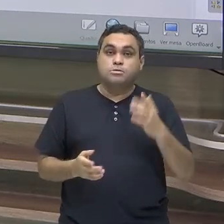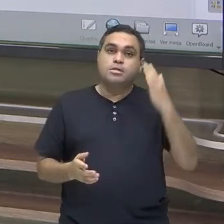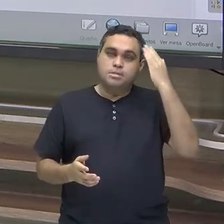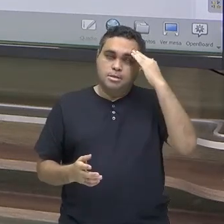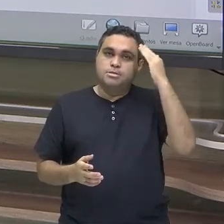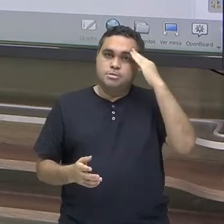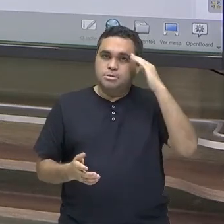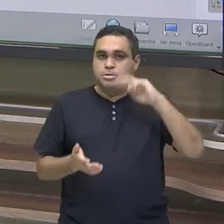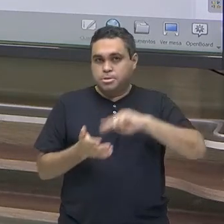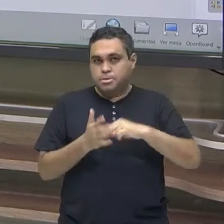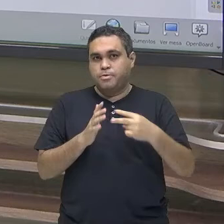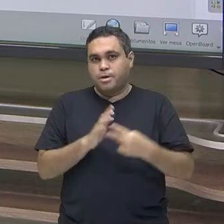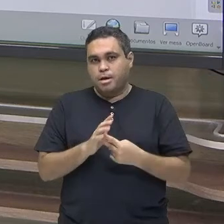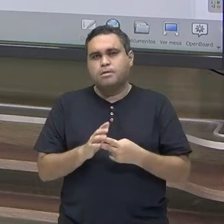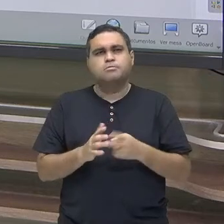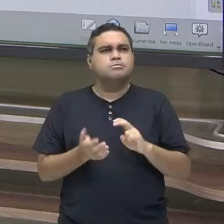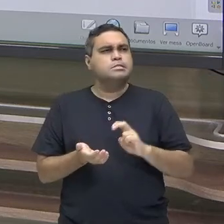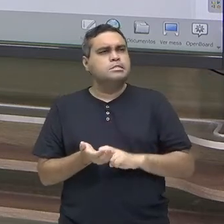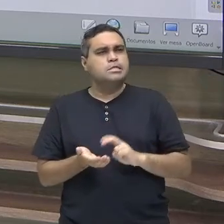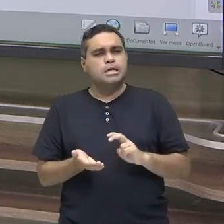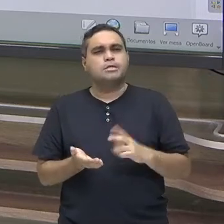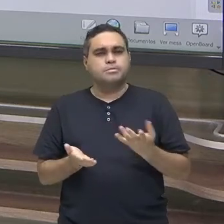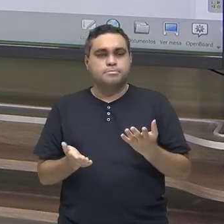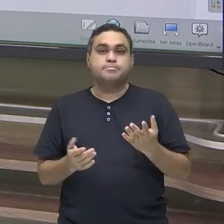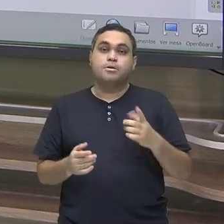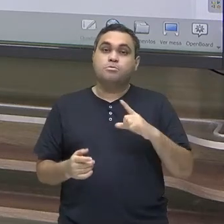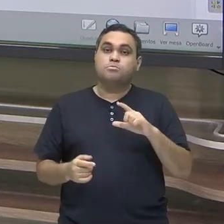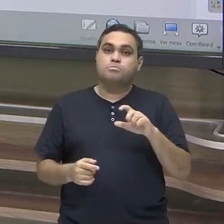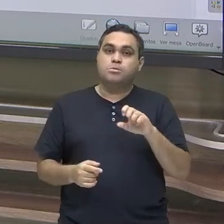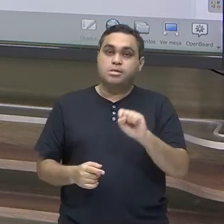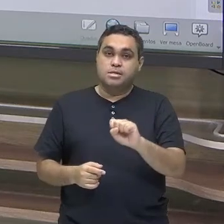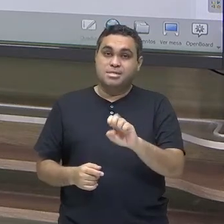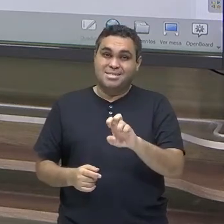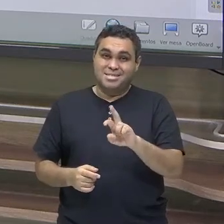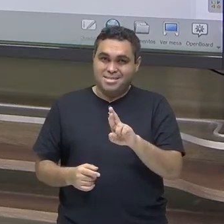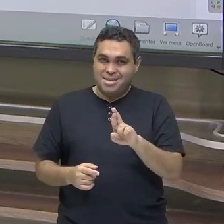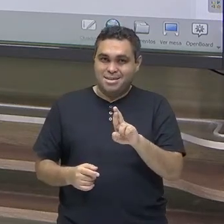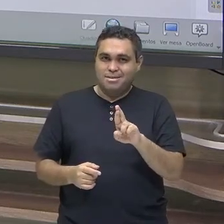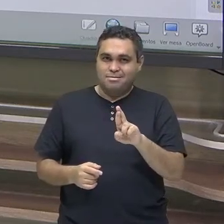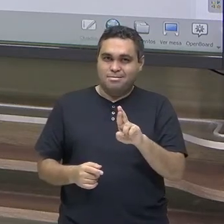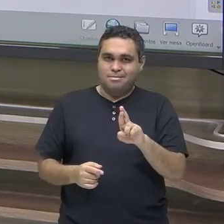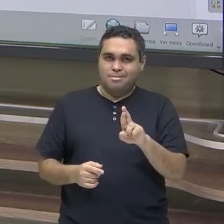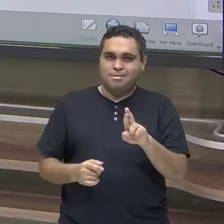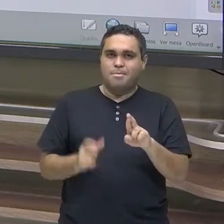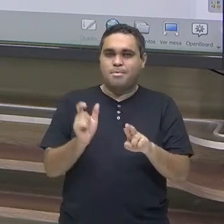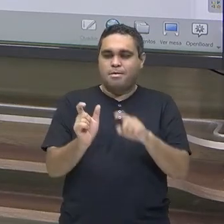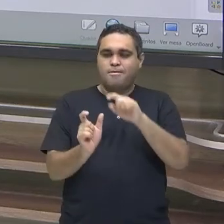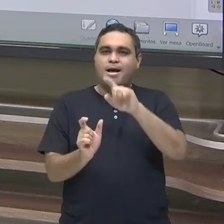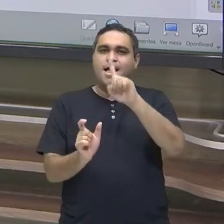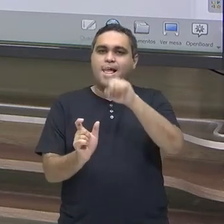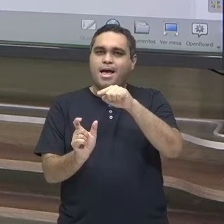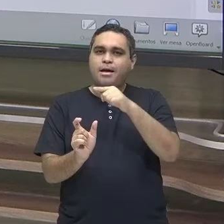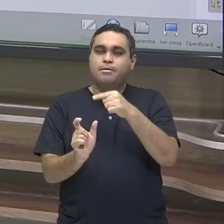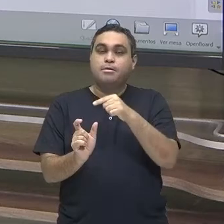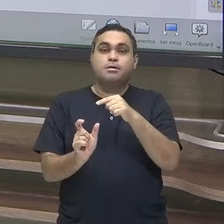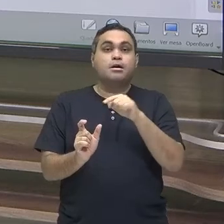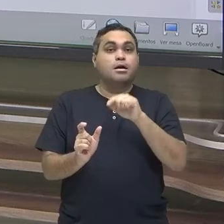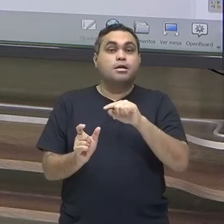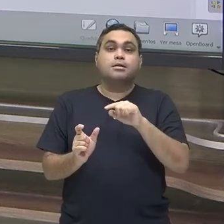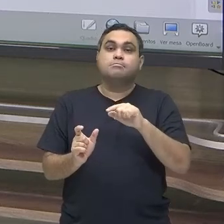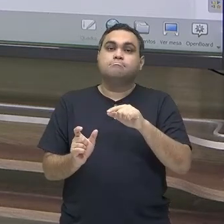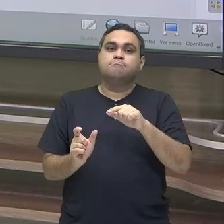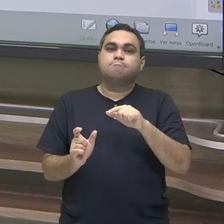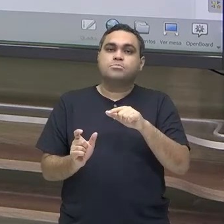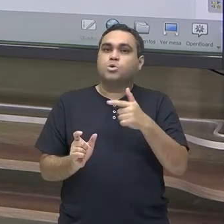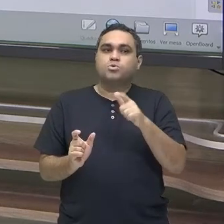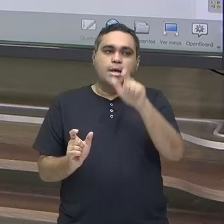entendi, já aprendemos que o verbo ser indicando o tempo, né, é impessoal, ou seja, se é impessoal, não tem a